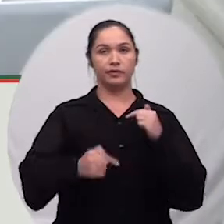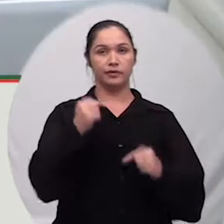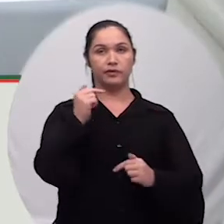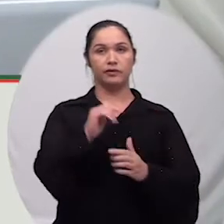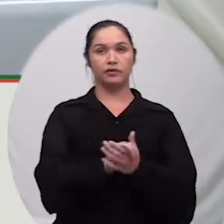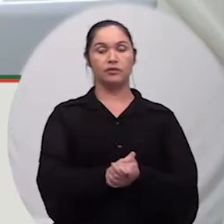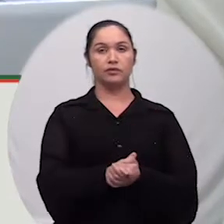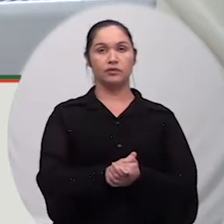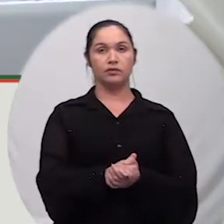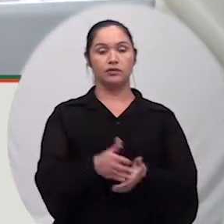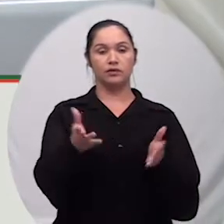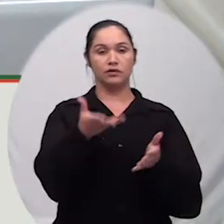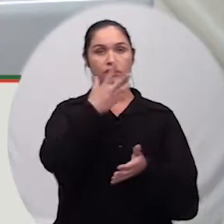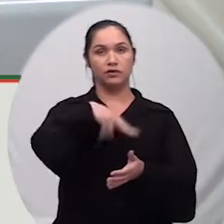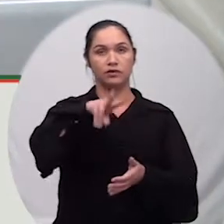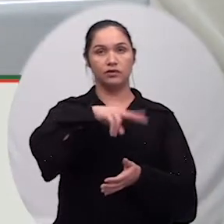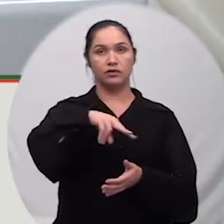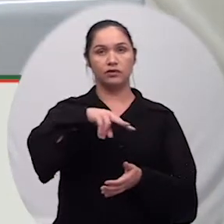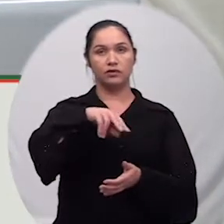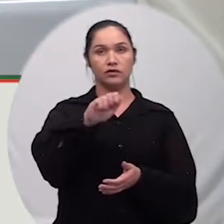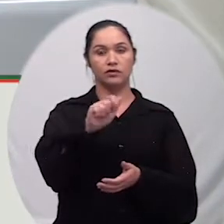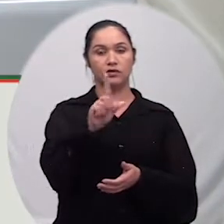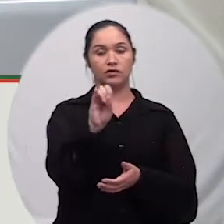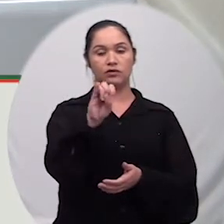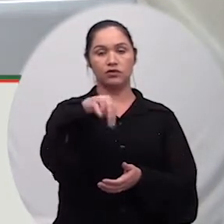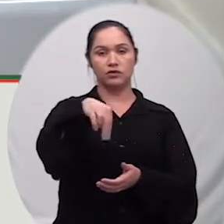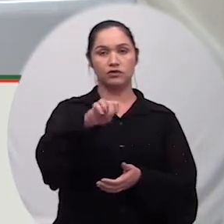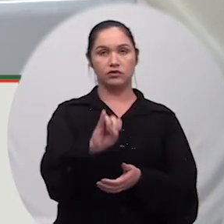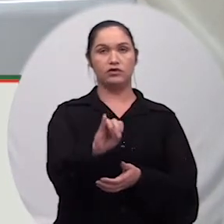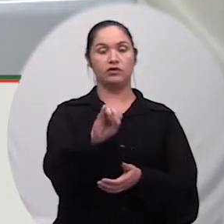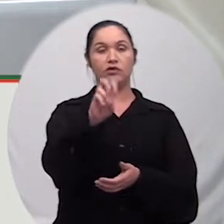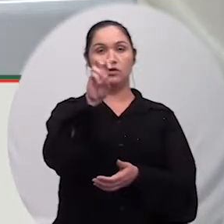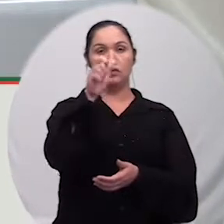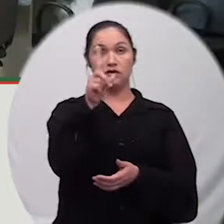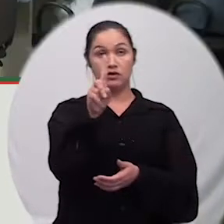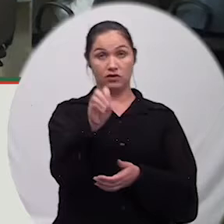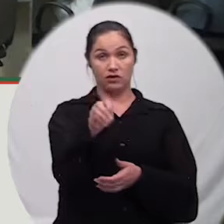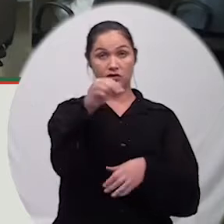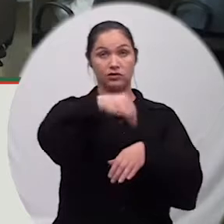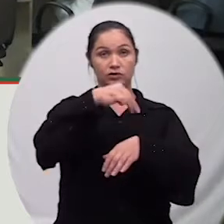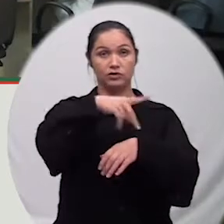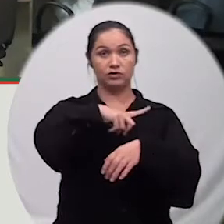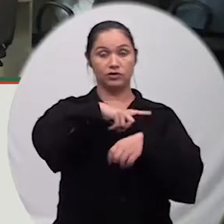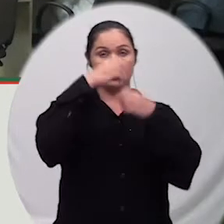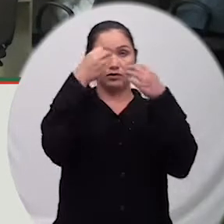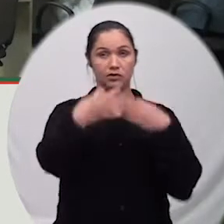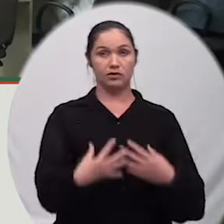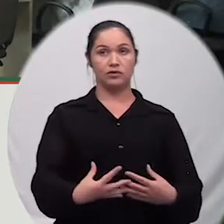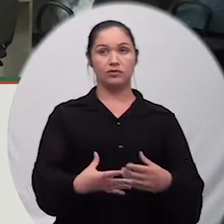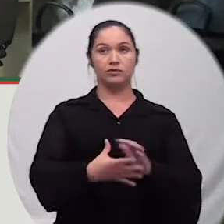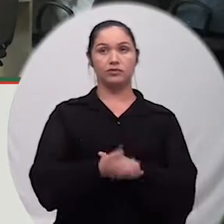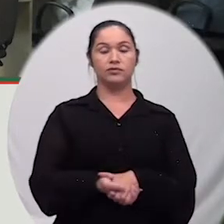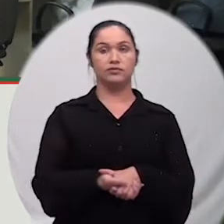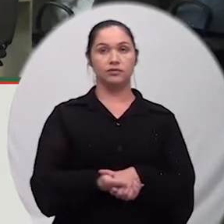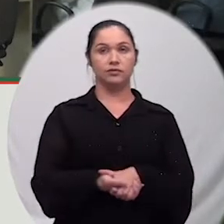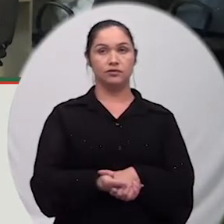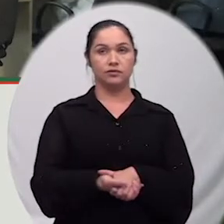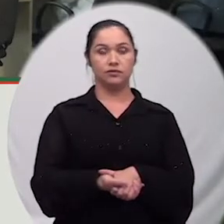o projeto. Com a palavra, o vereador Aldinei Potelec. Vossa Excelência dispõe de 10 minutos.